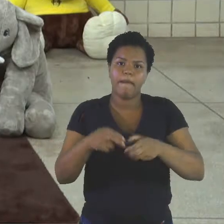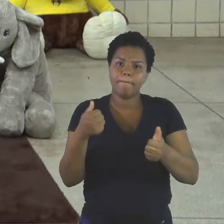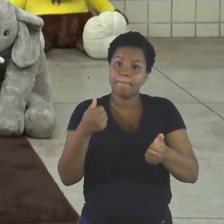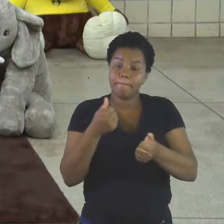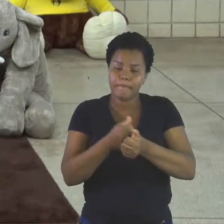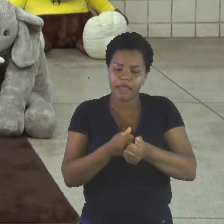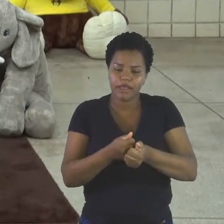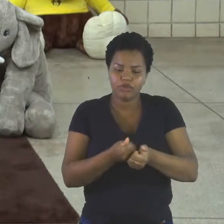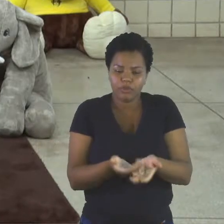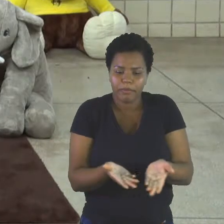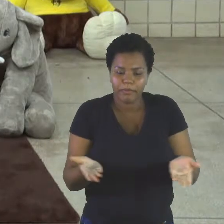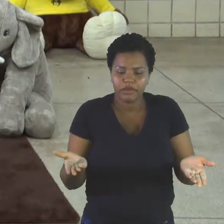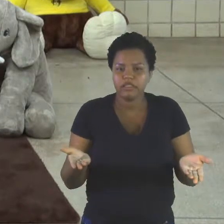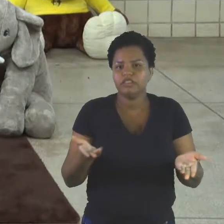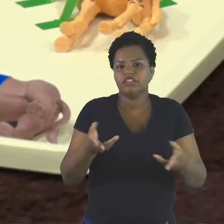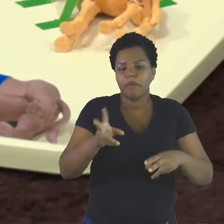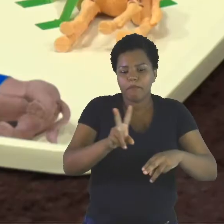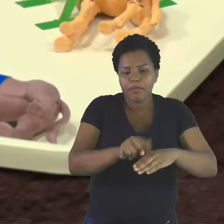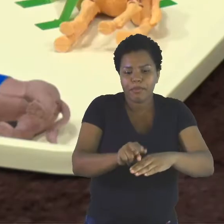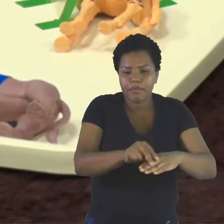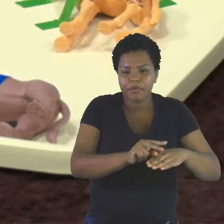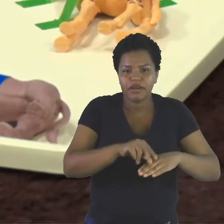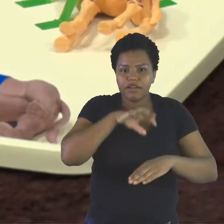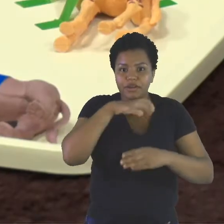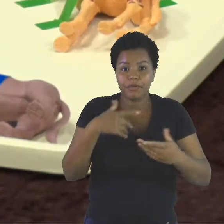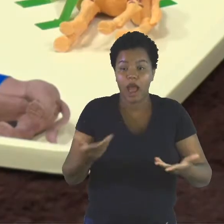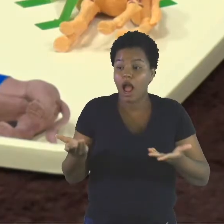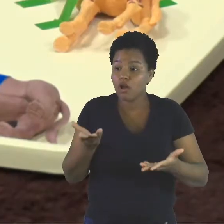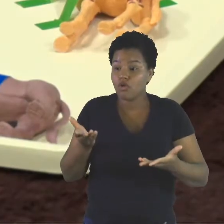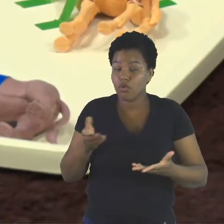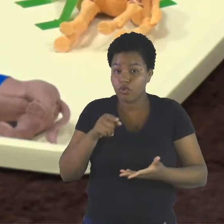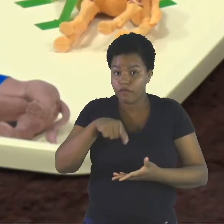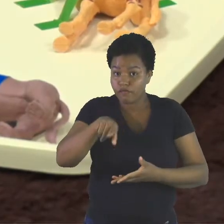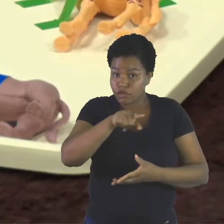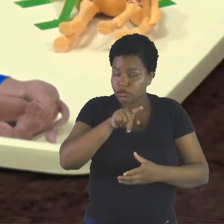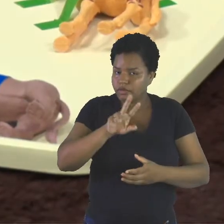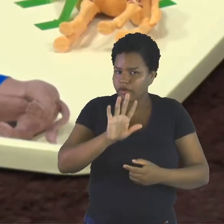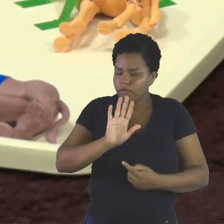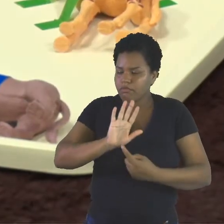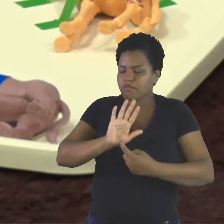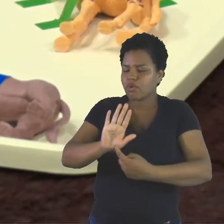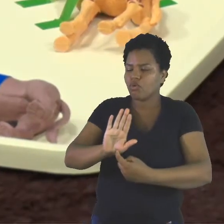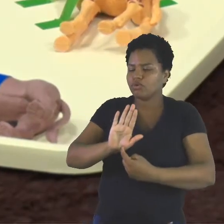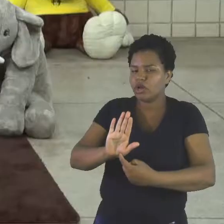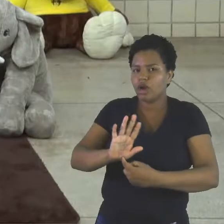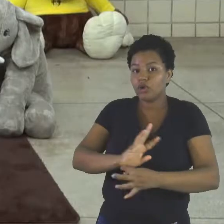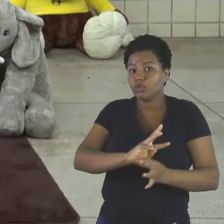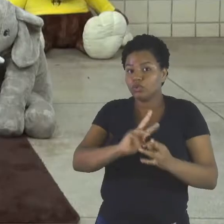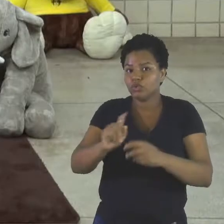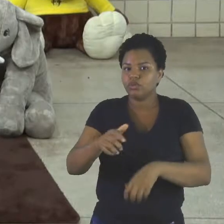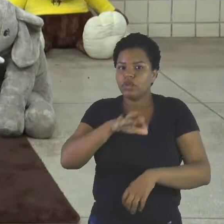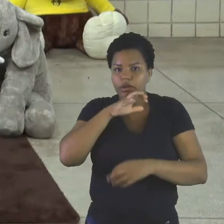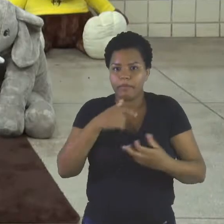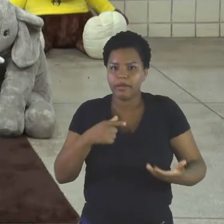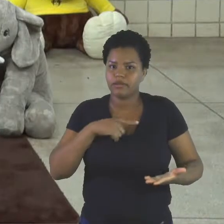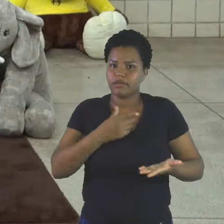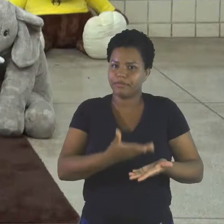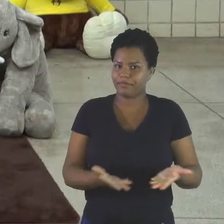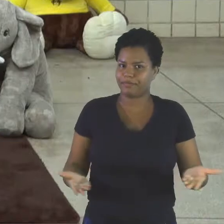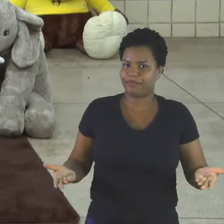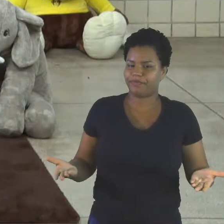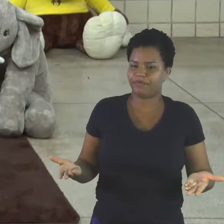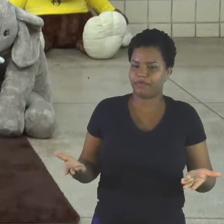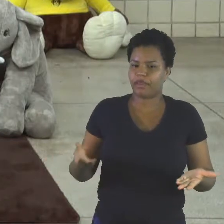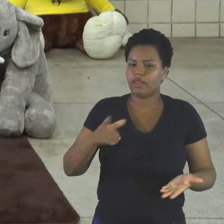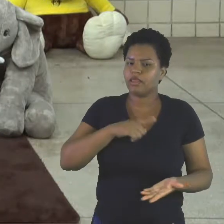agora você vai apresentar para ele todos os animais que a gente tem aqui vamos lá nós temos aqui